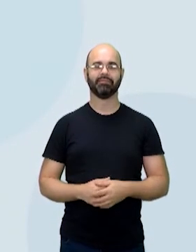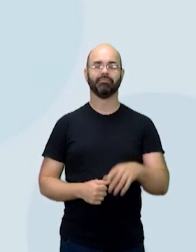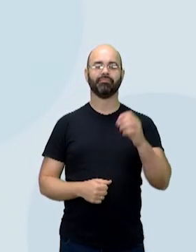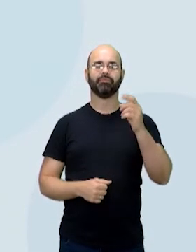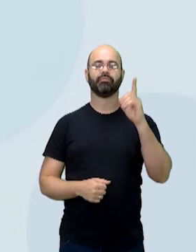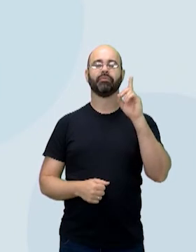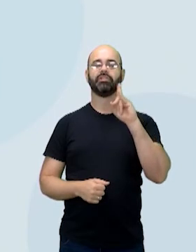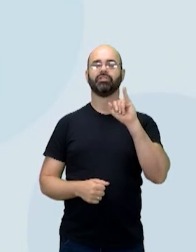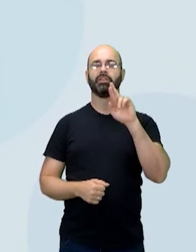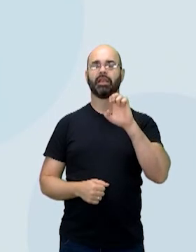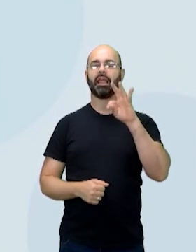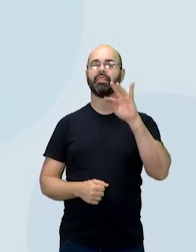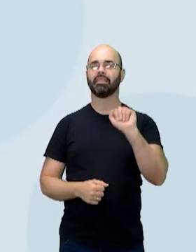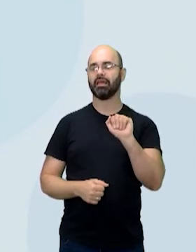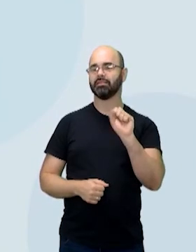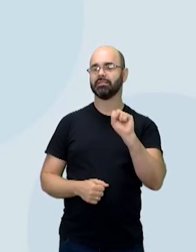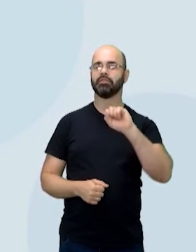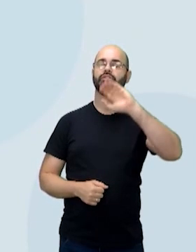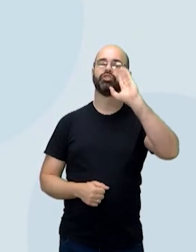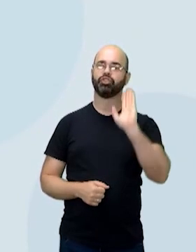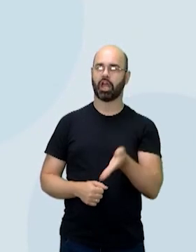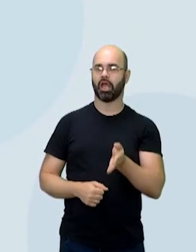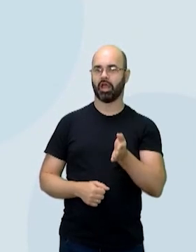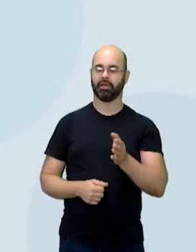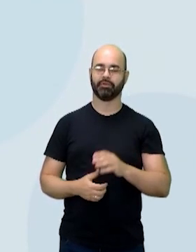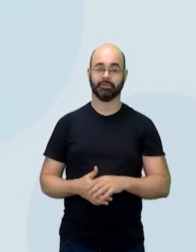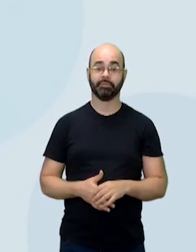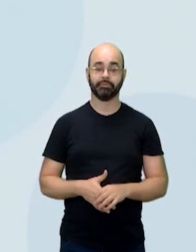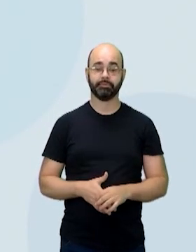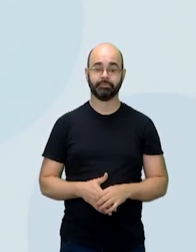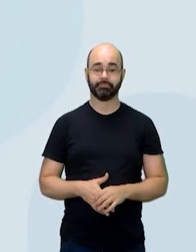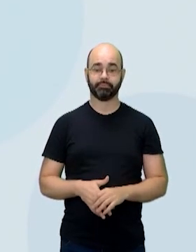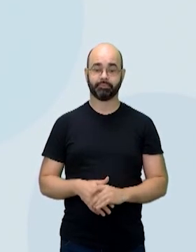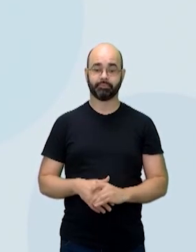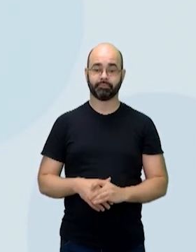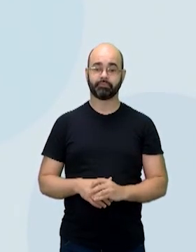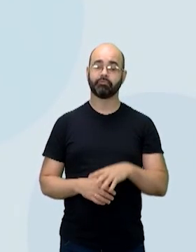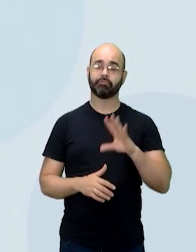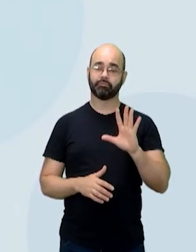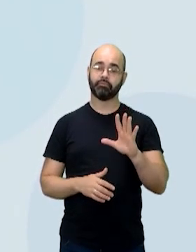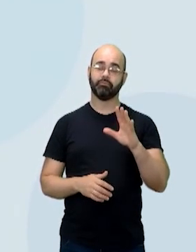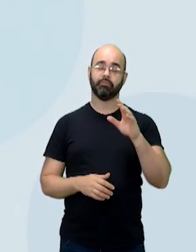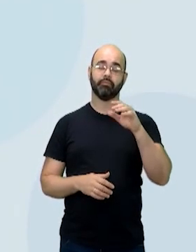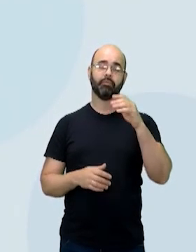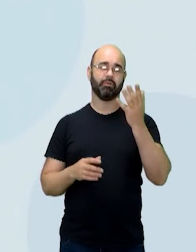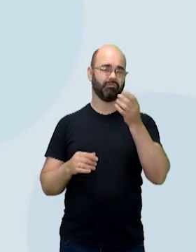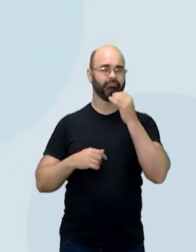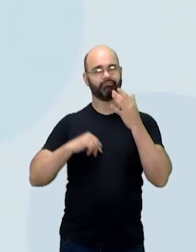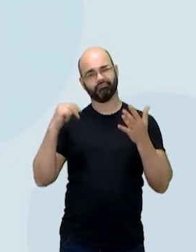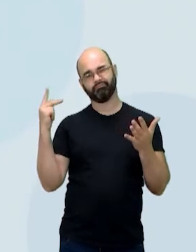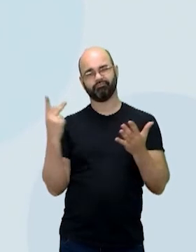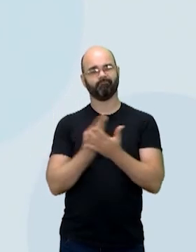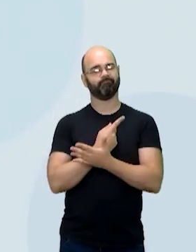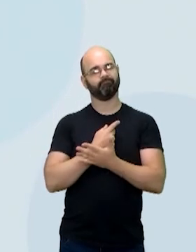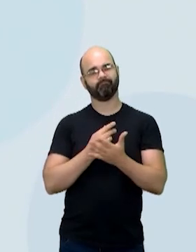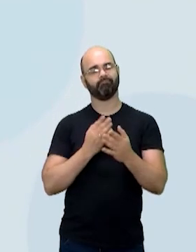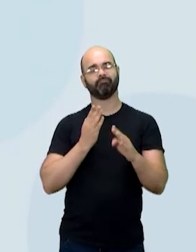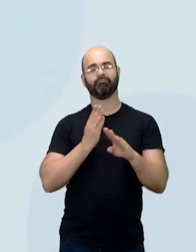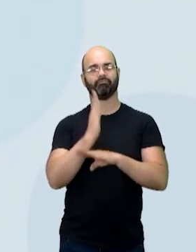já também para presidente. Só que a frustração pela não aprovação da emenda Dante